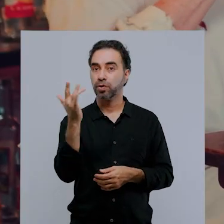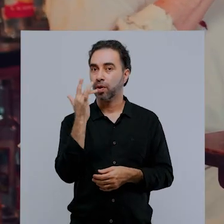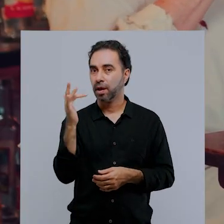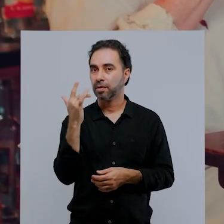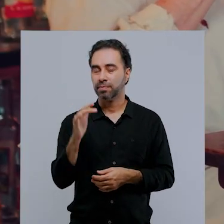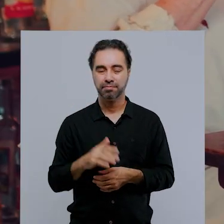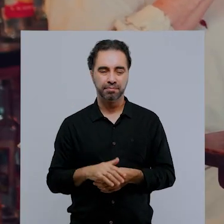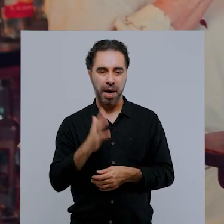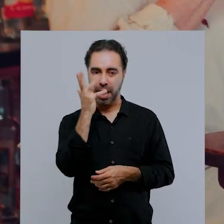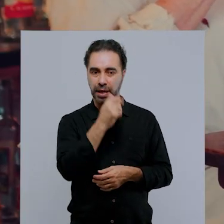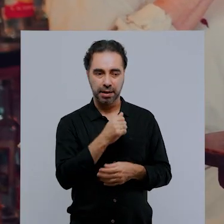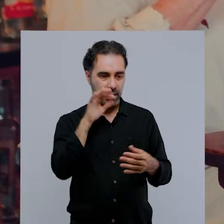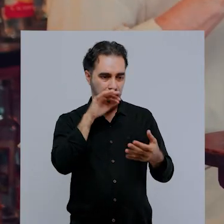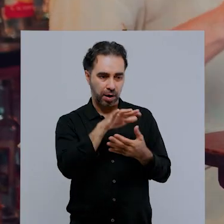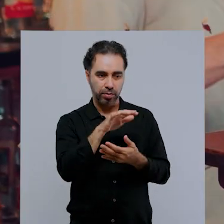linda, tá translúcida.